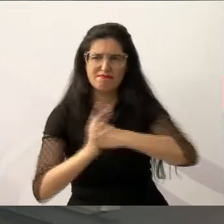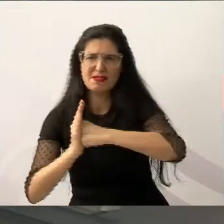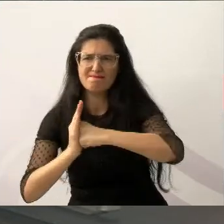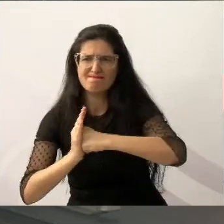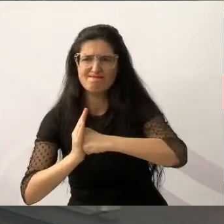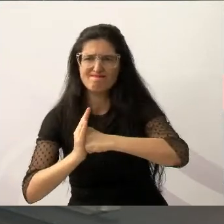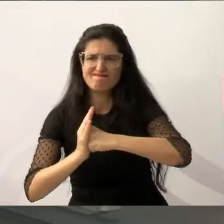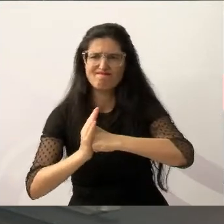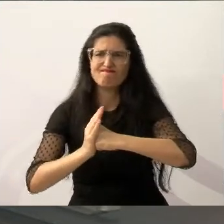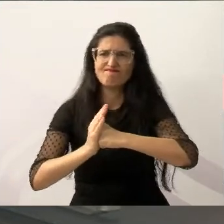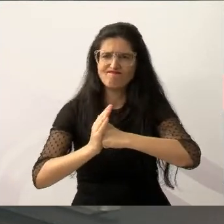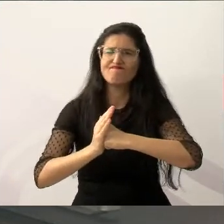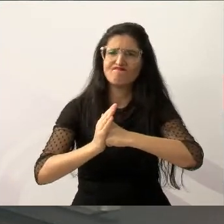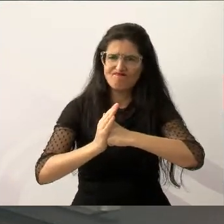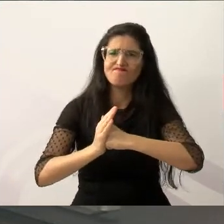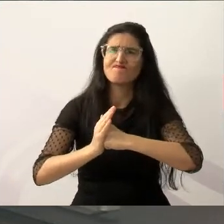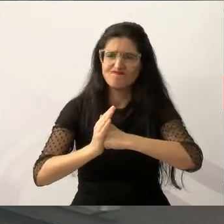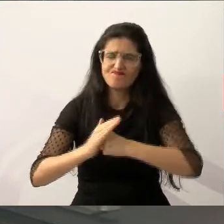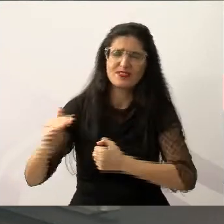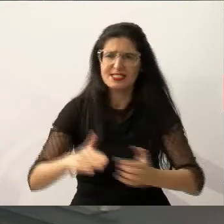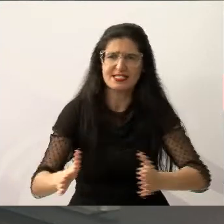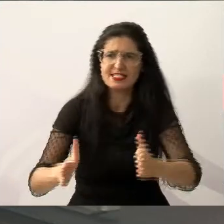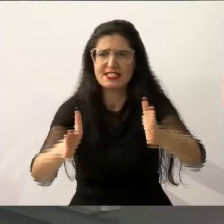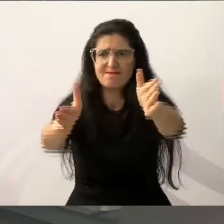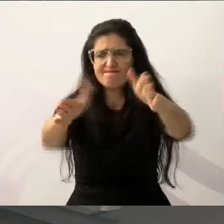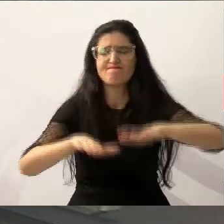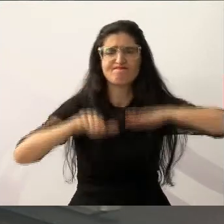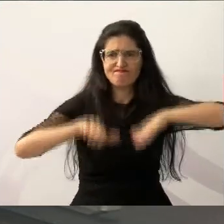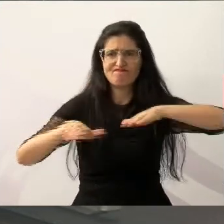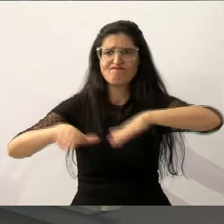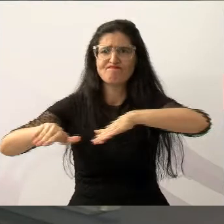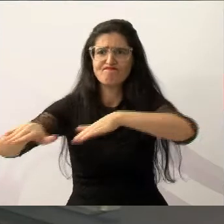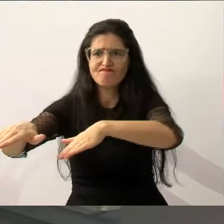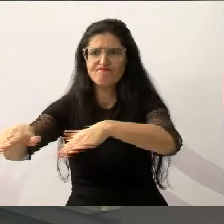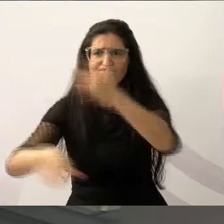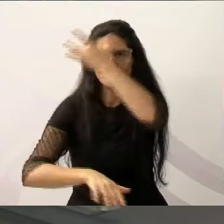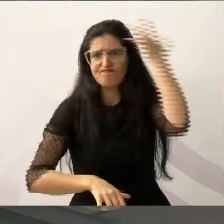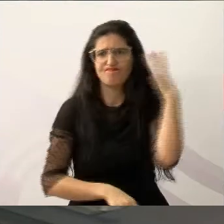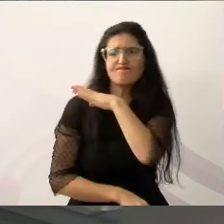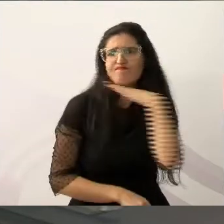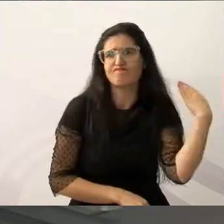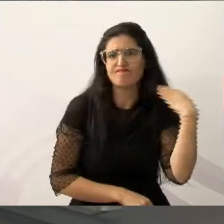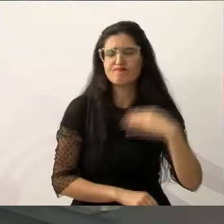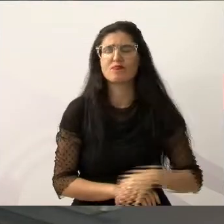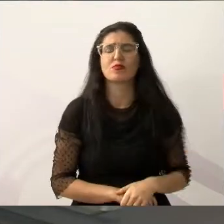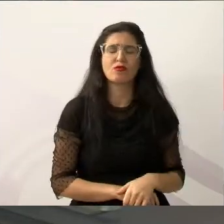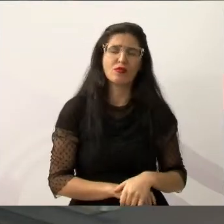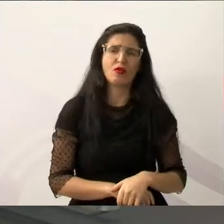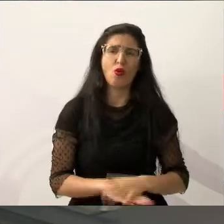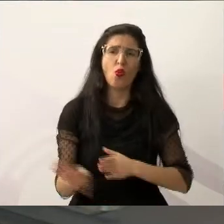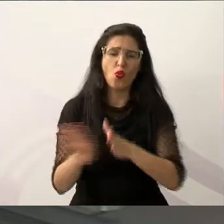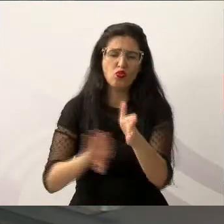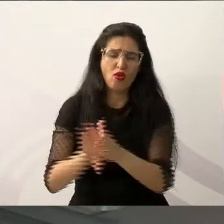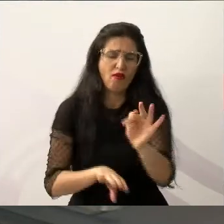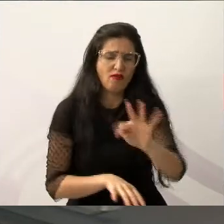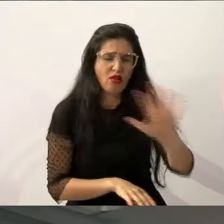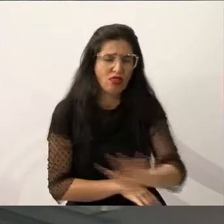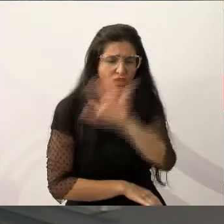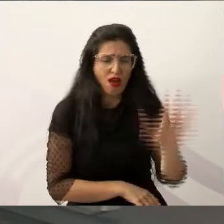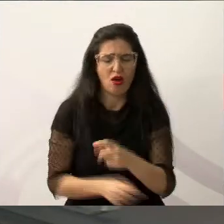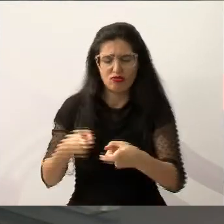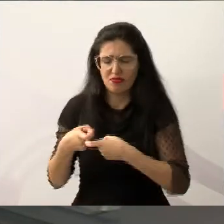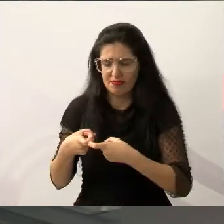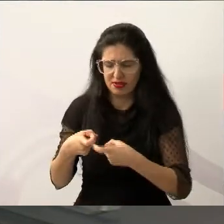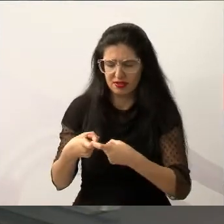rodovias. Isso é dado coletado do Conselho Federal de Medicina.